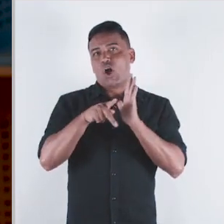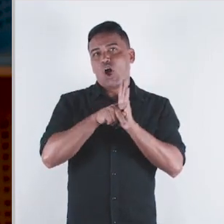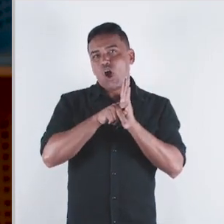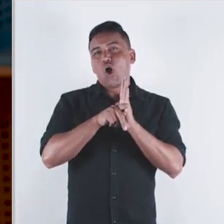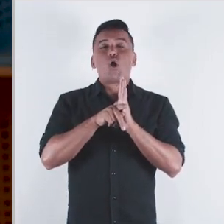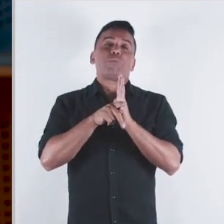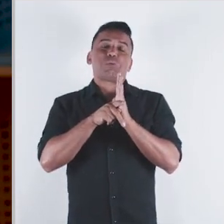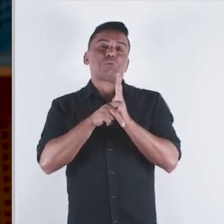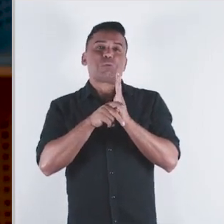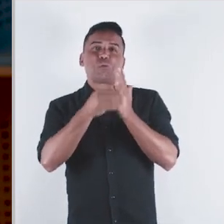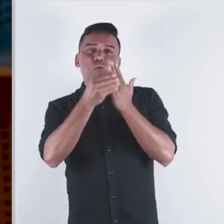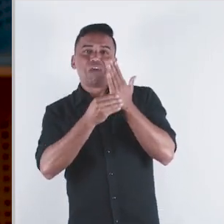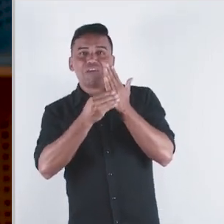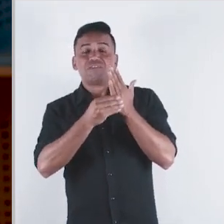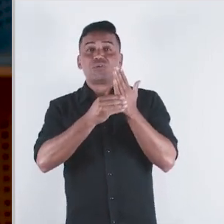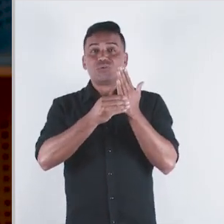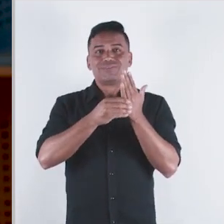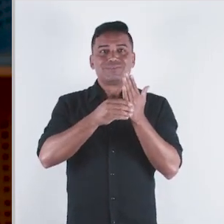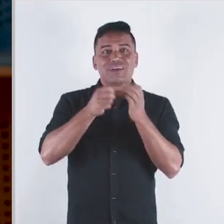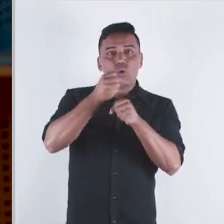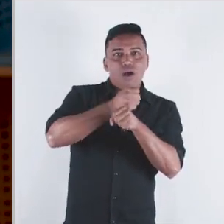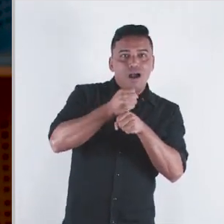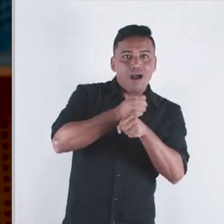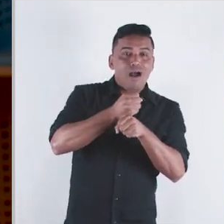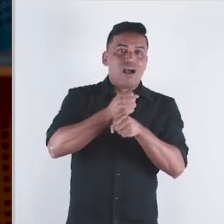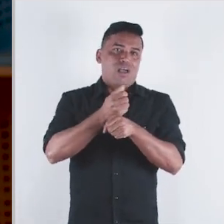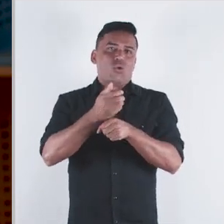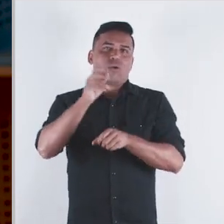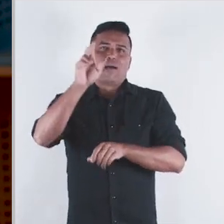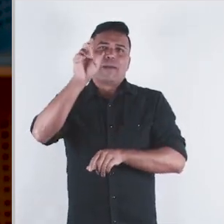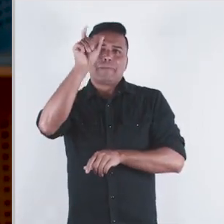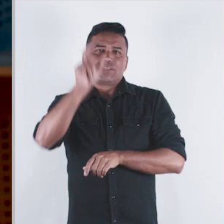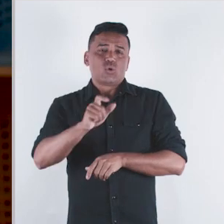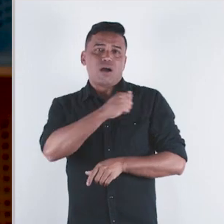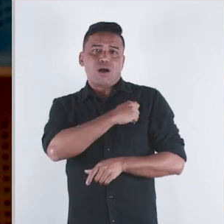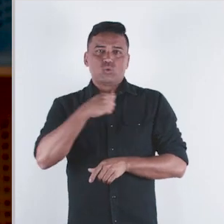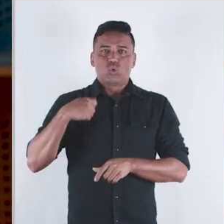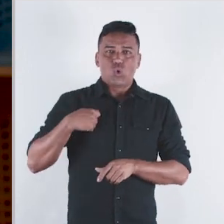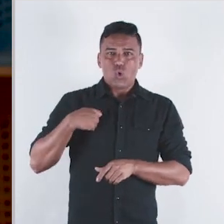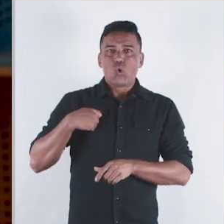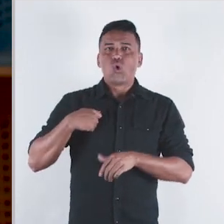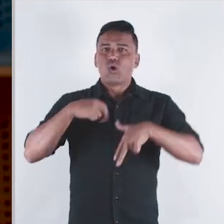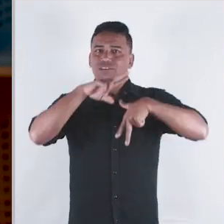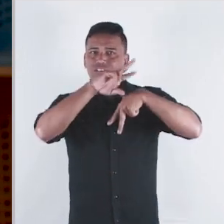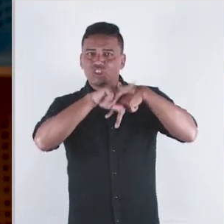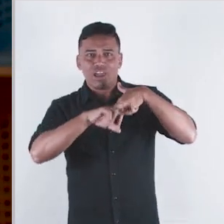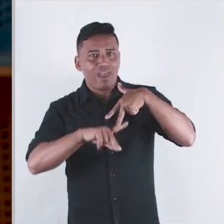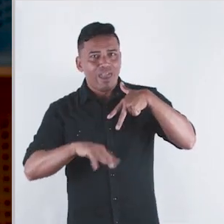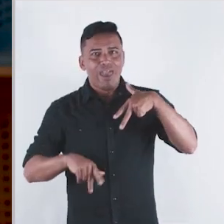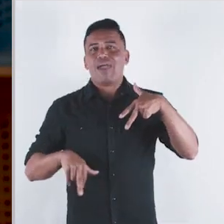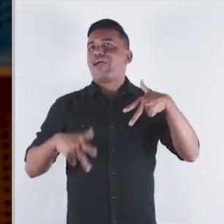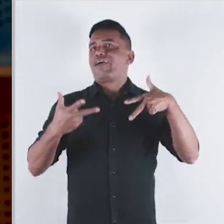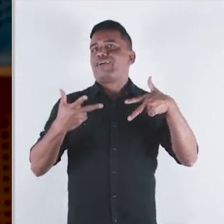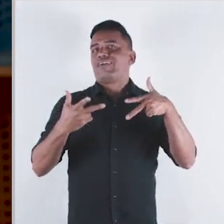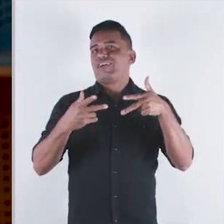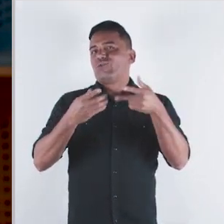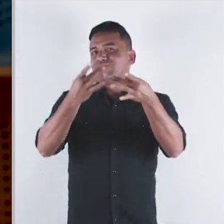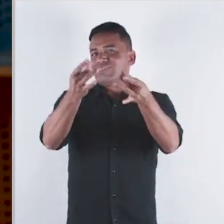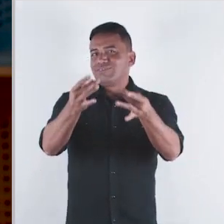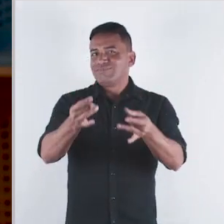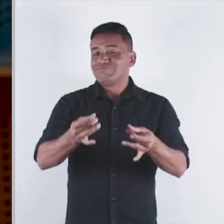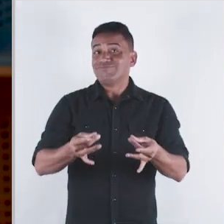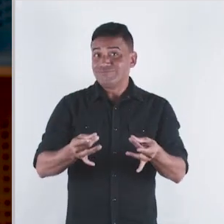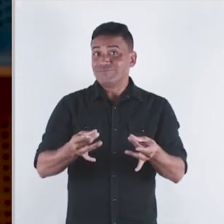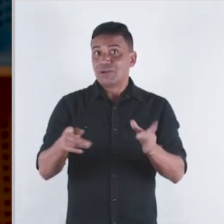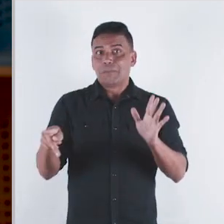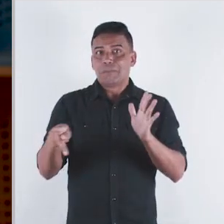ano, autor, hiperlinks, gênero, descrição, dispositivos nos quais pode